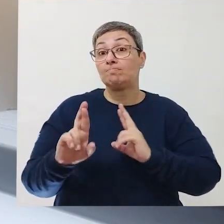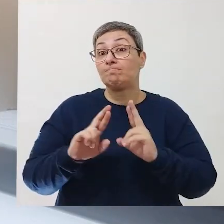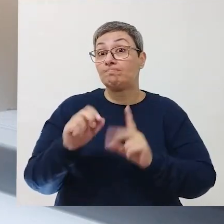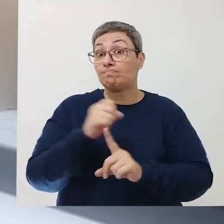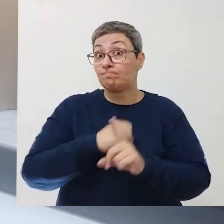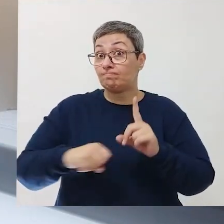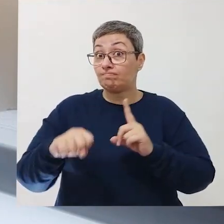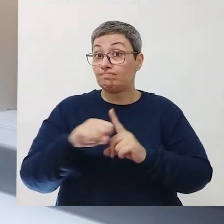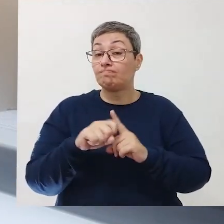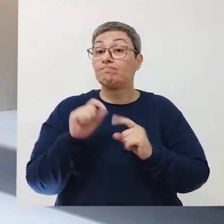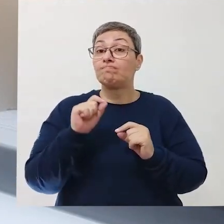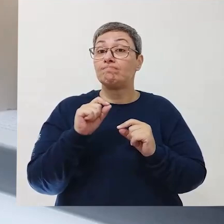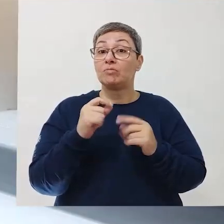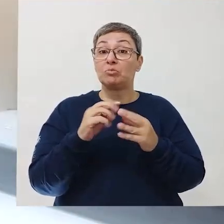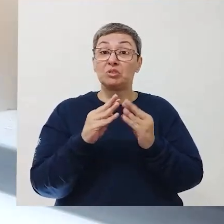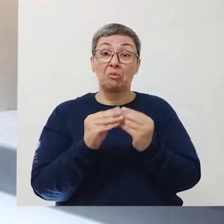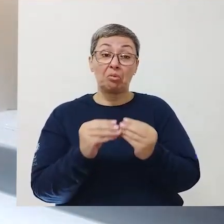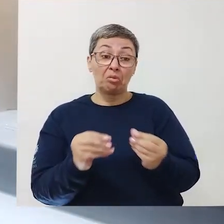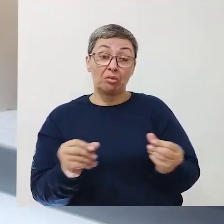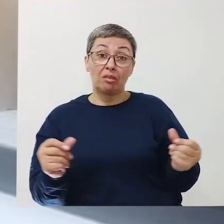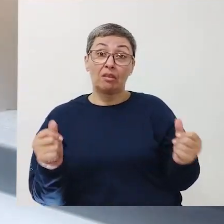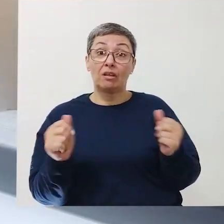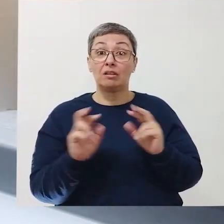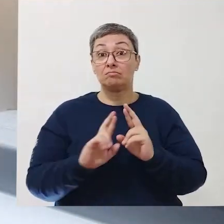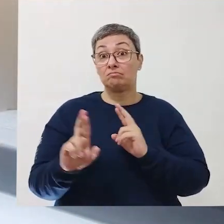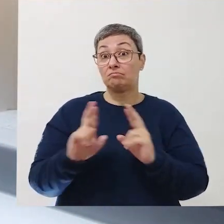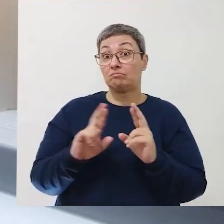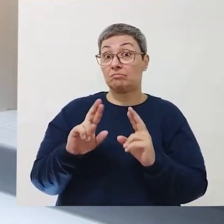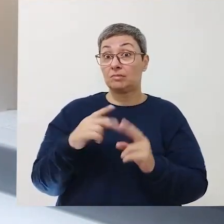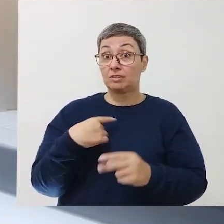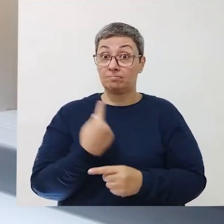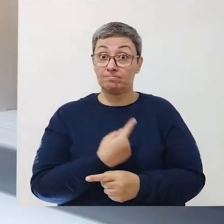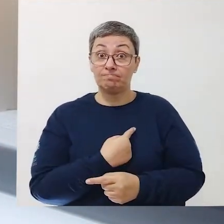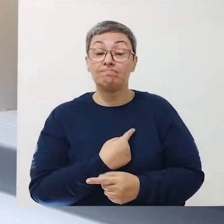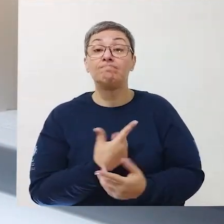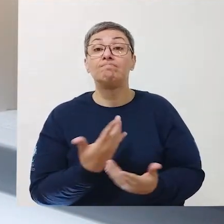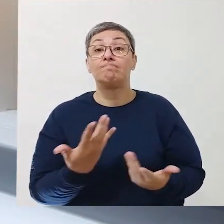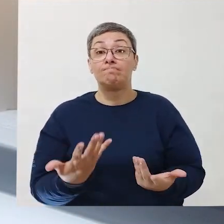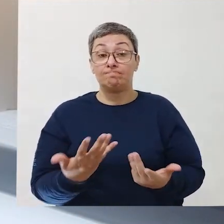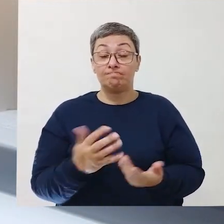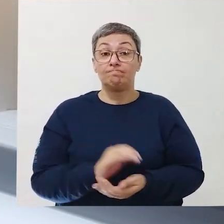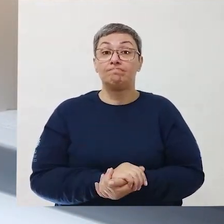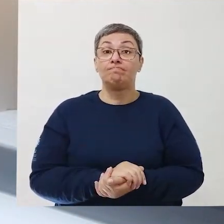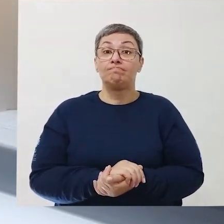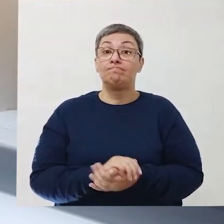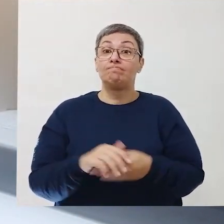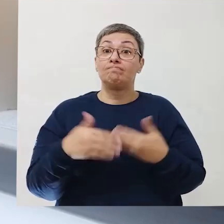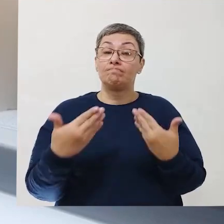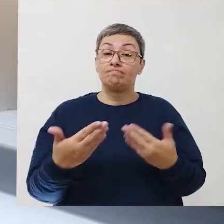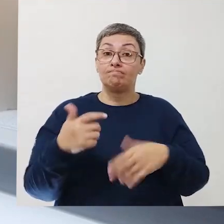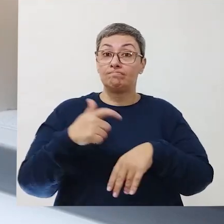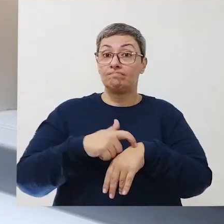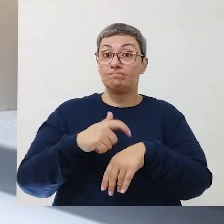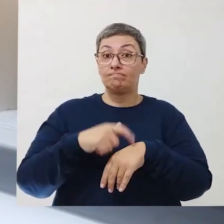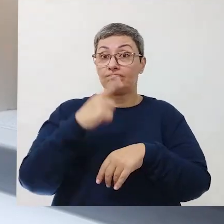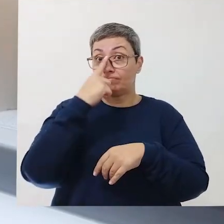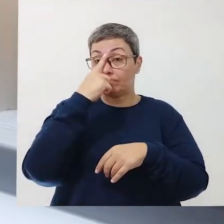de comunicação Mas existe algo que a internet não pode proporcionar